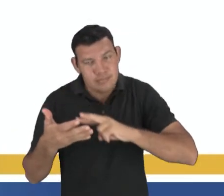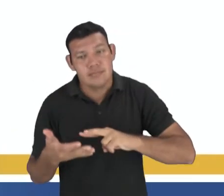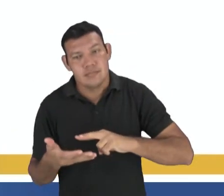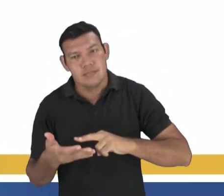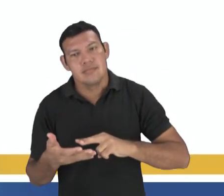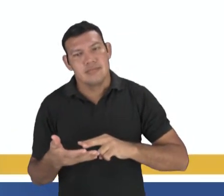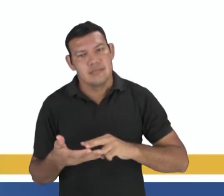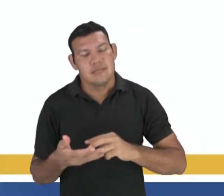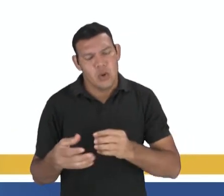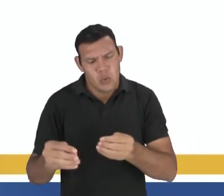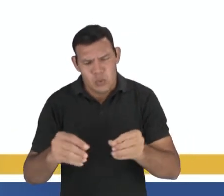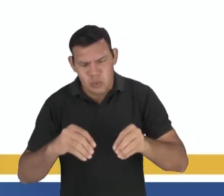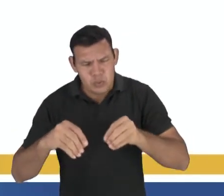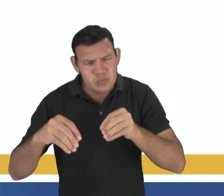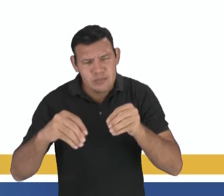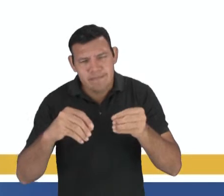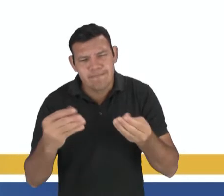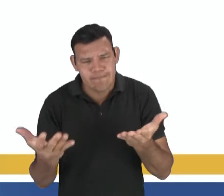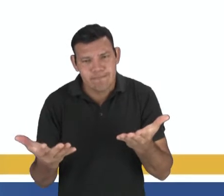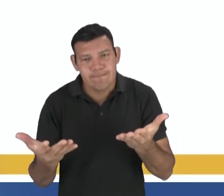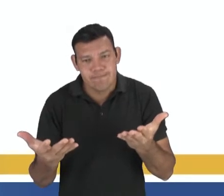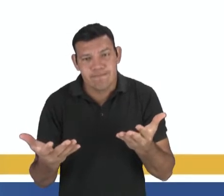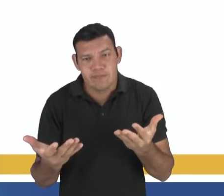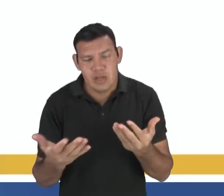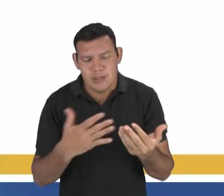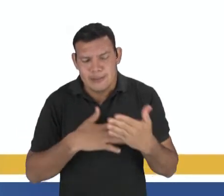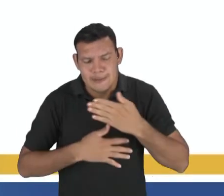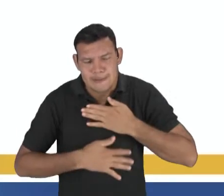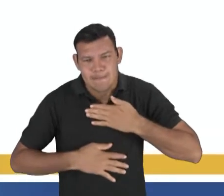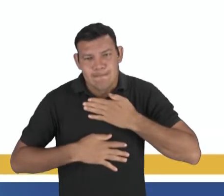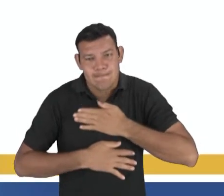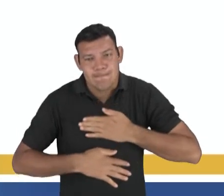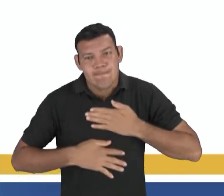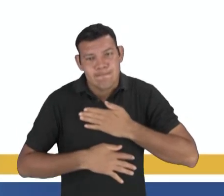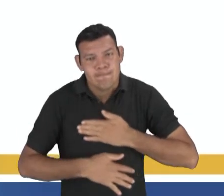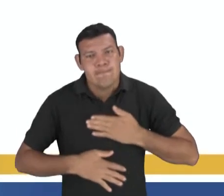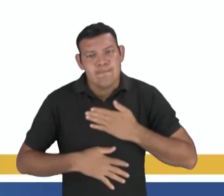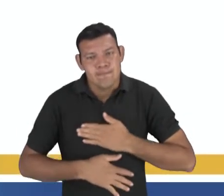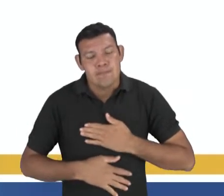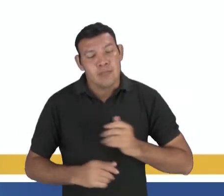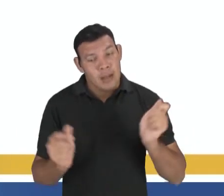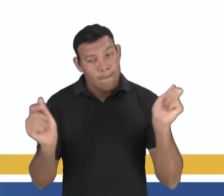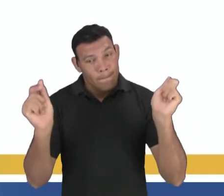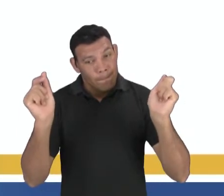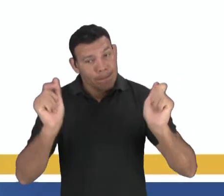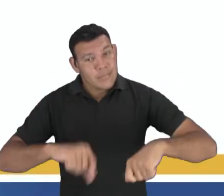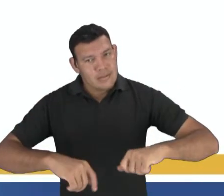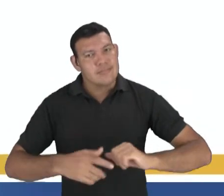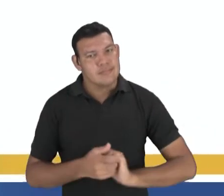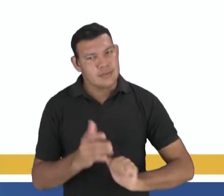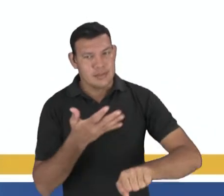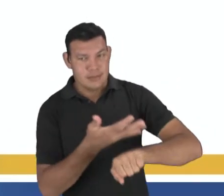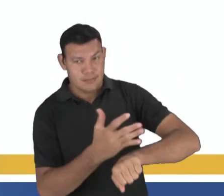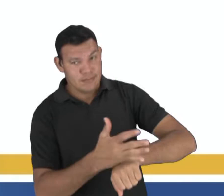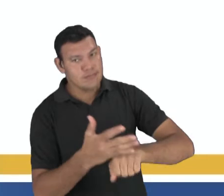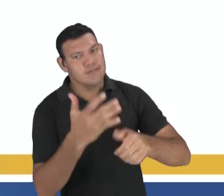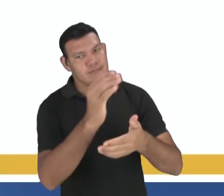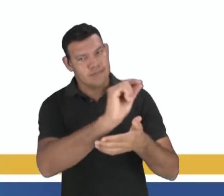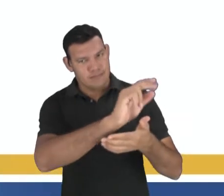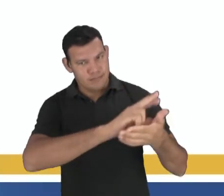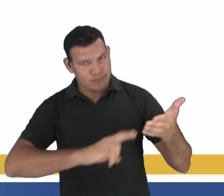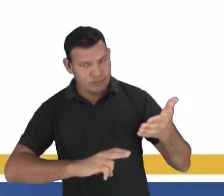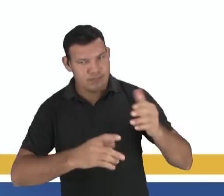leitura, ou seja, a base, o terreno fértil para que a leitura aconteça de modo prazeroso, está na possibilidade das